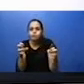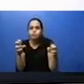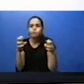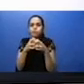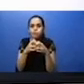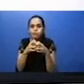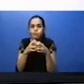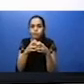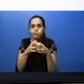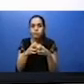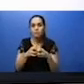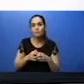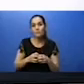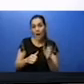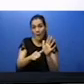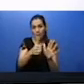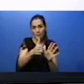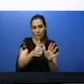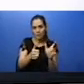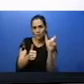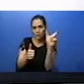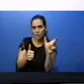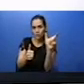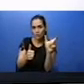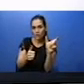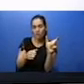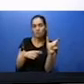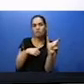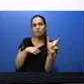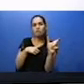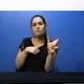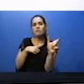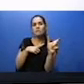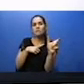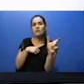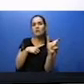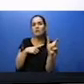Na primeira situação aqui nós temos